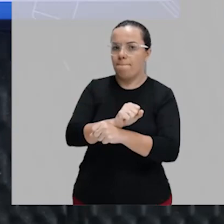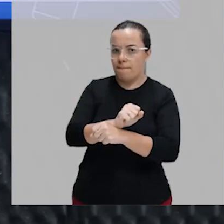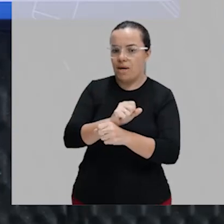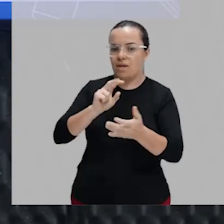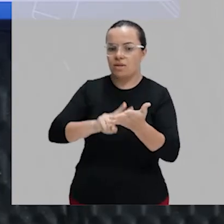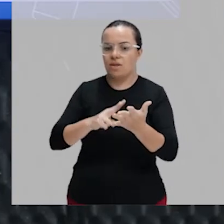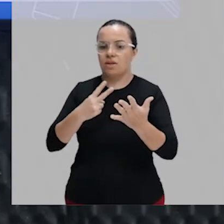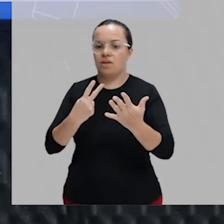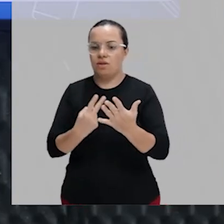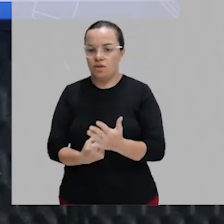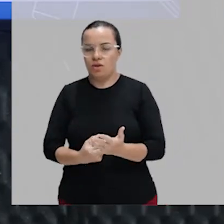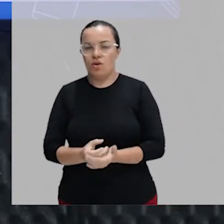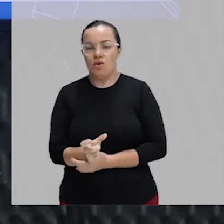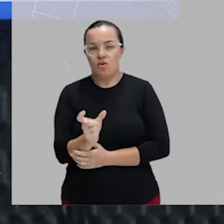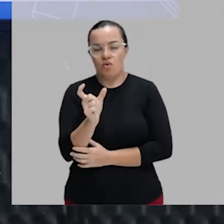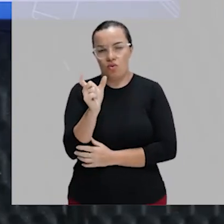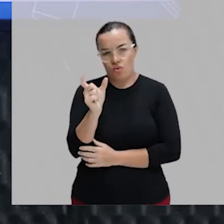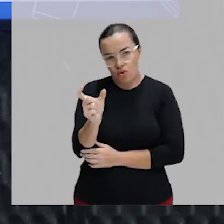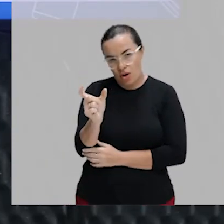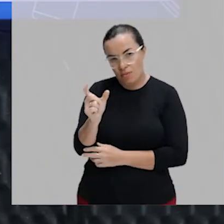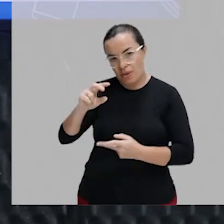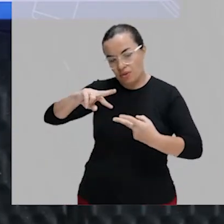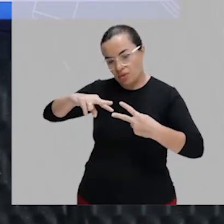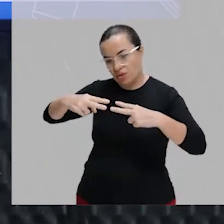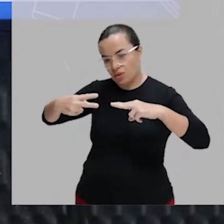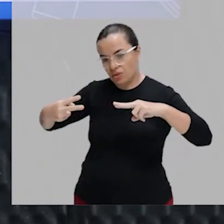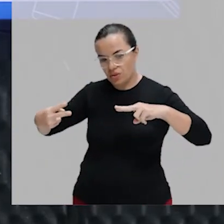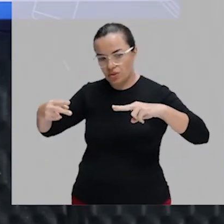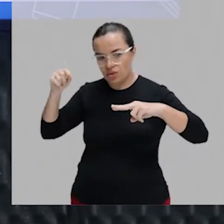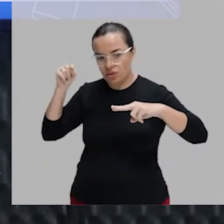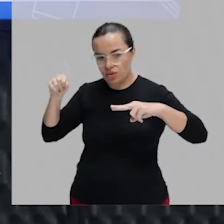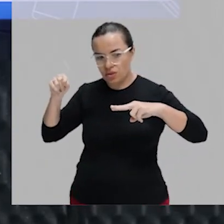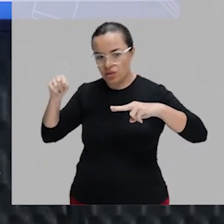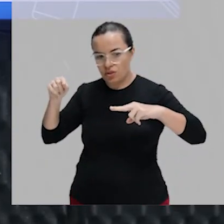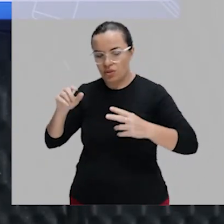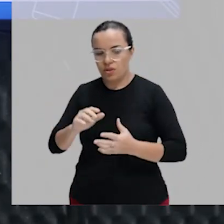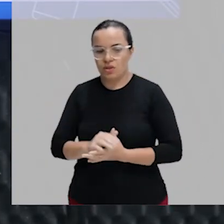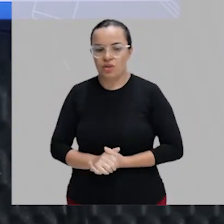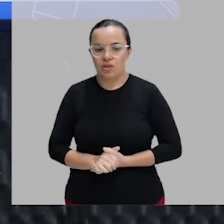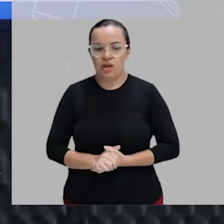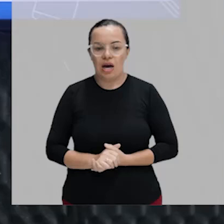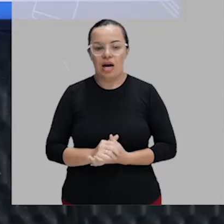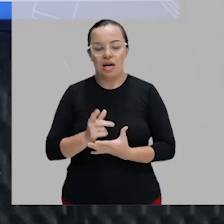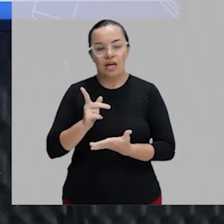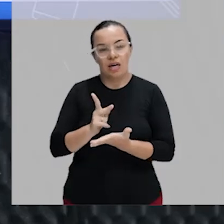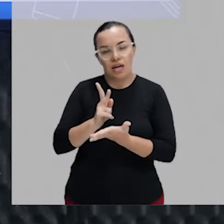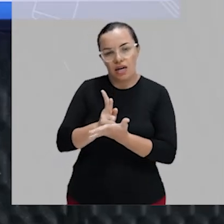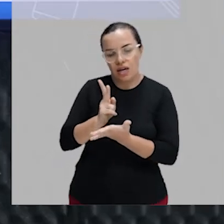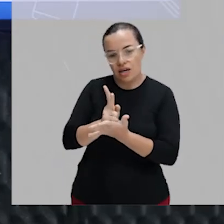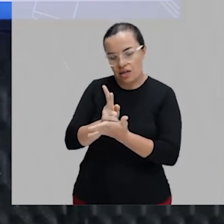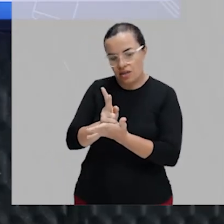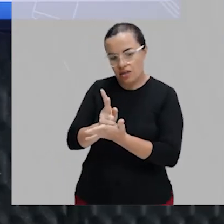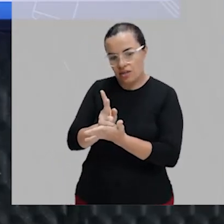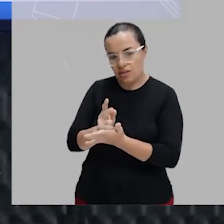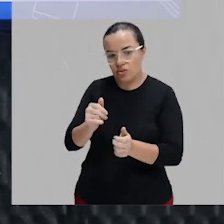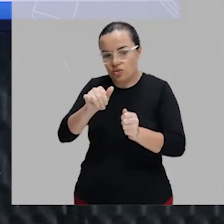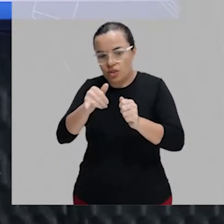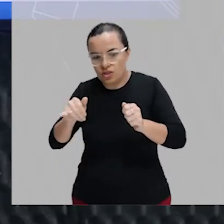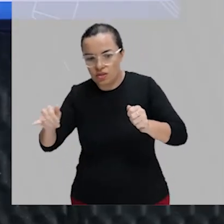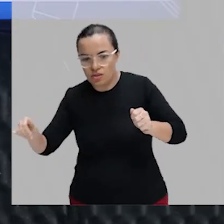codifica a sequência serina, cisteína, tirosina e